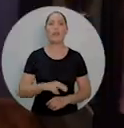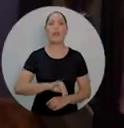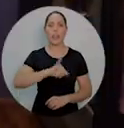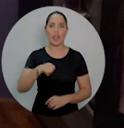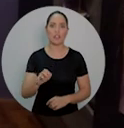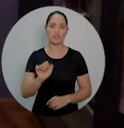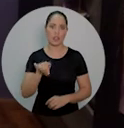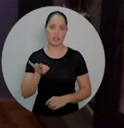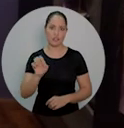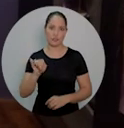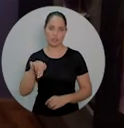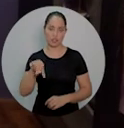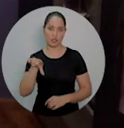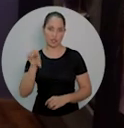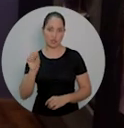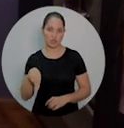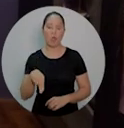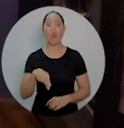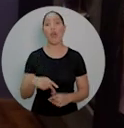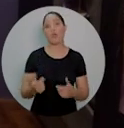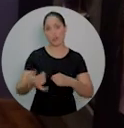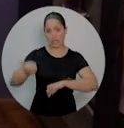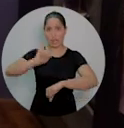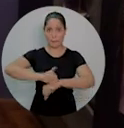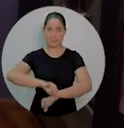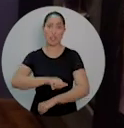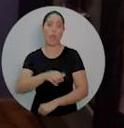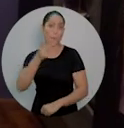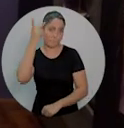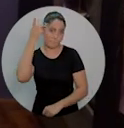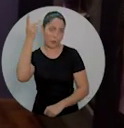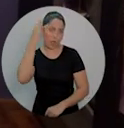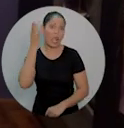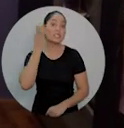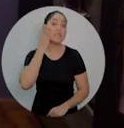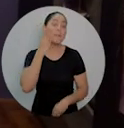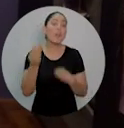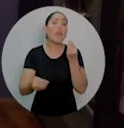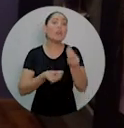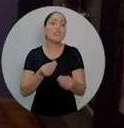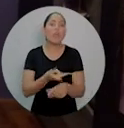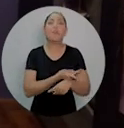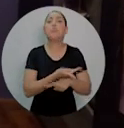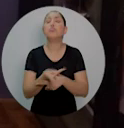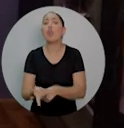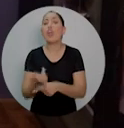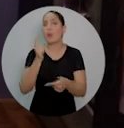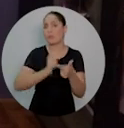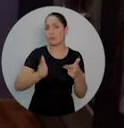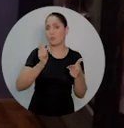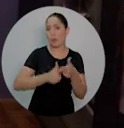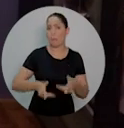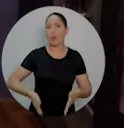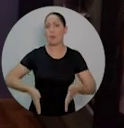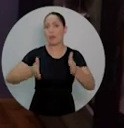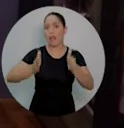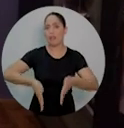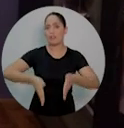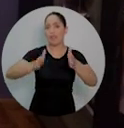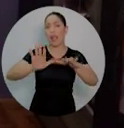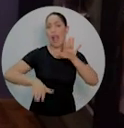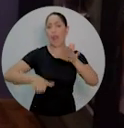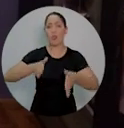Jefferson Souza, eu falo da capital paulista e eu gostaria de saber quem eu devo procurar para falar sobre problemas nas